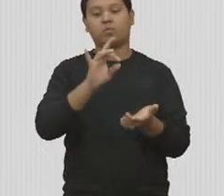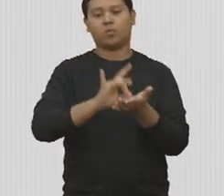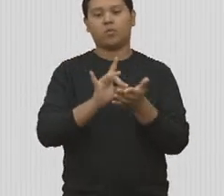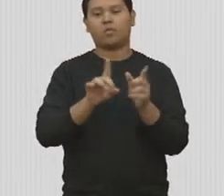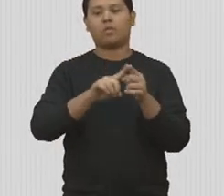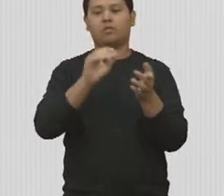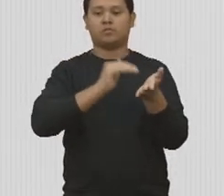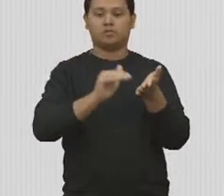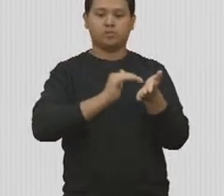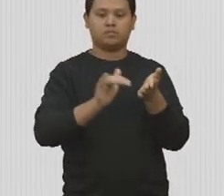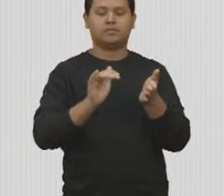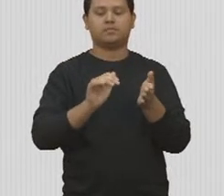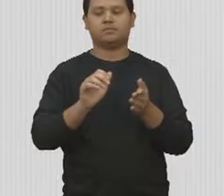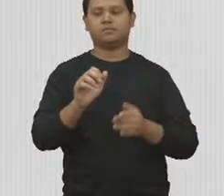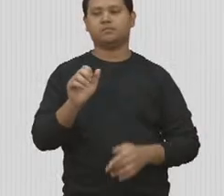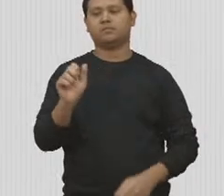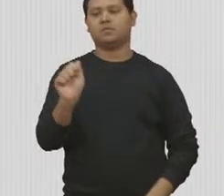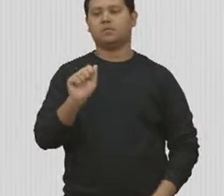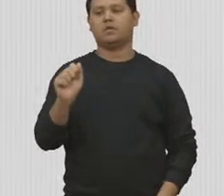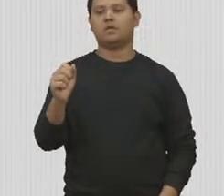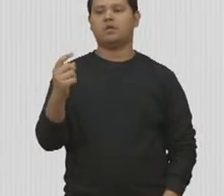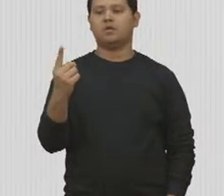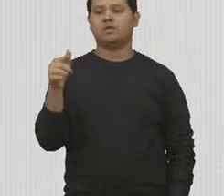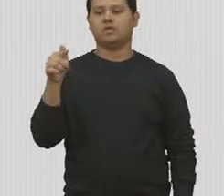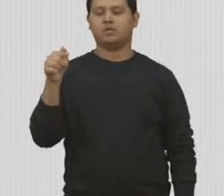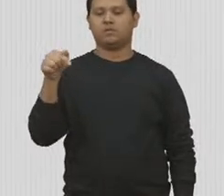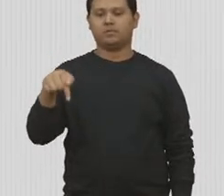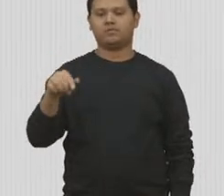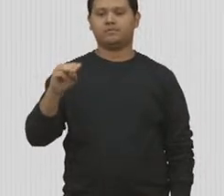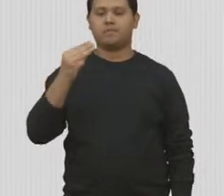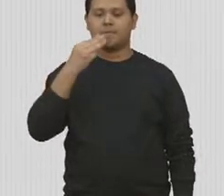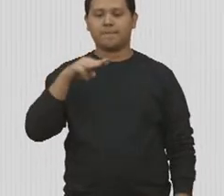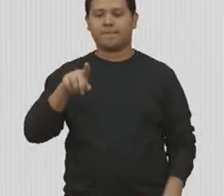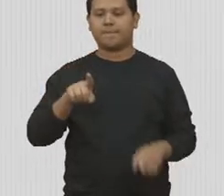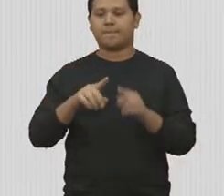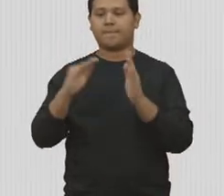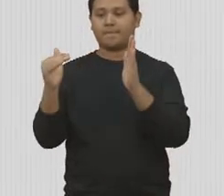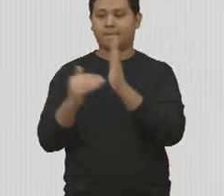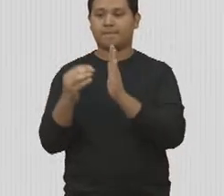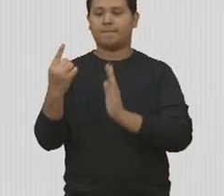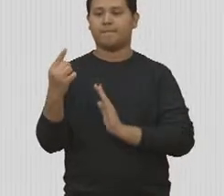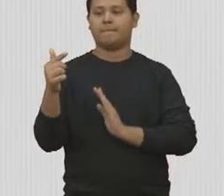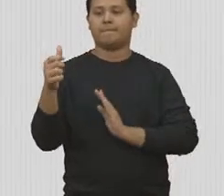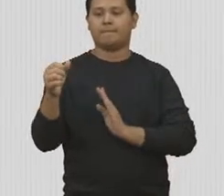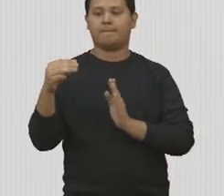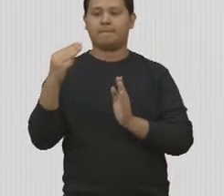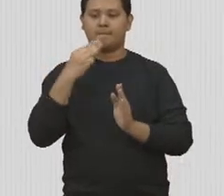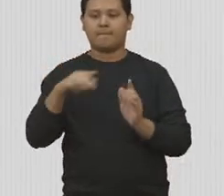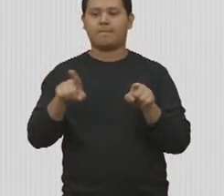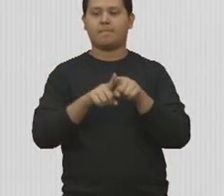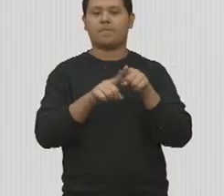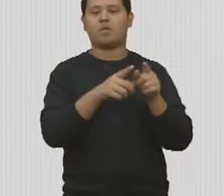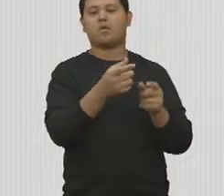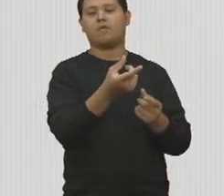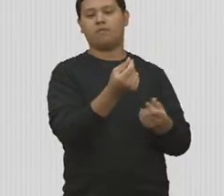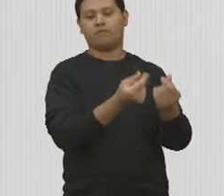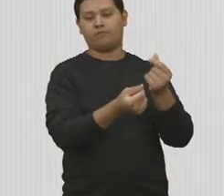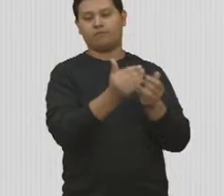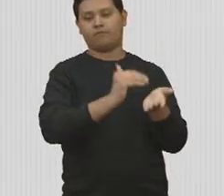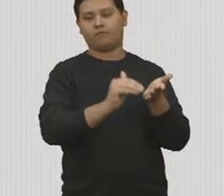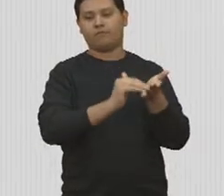Administração passa de 17 milhões para 16, Secretaria de Finanças de 4 milhões e 400